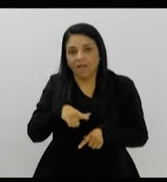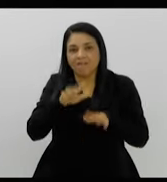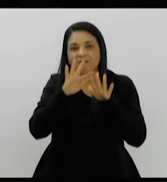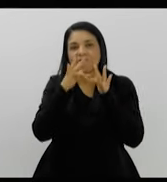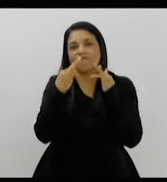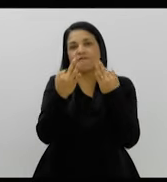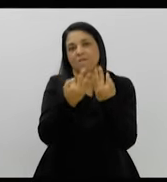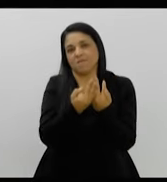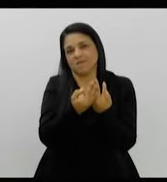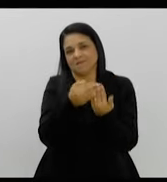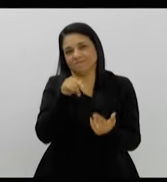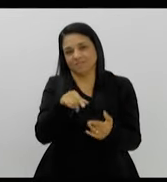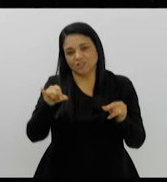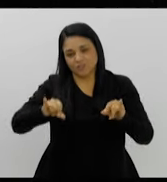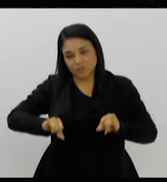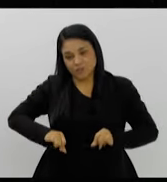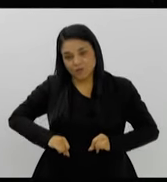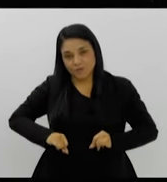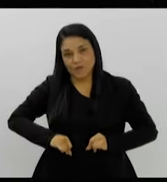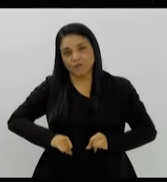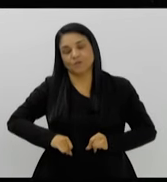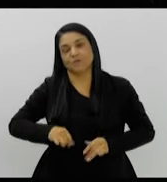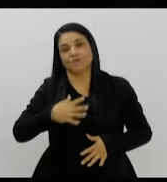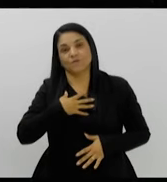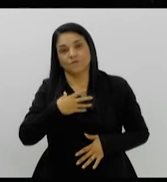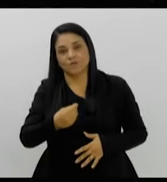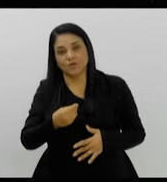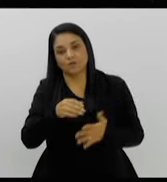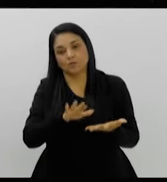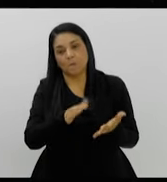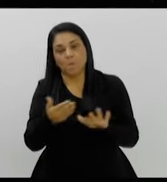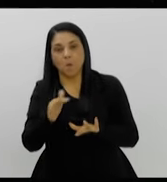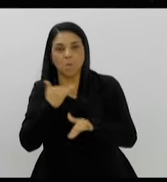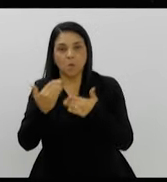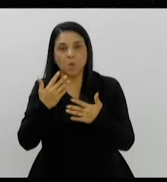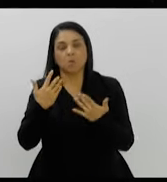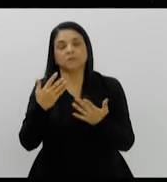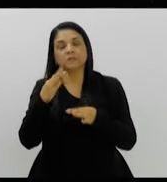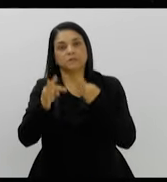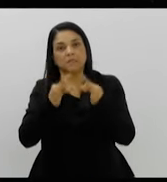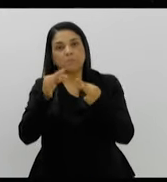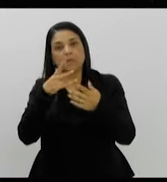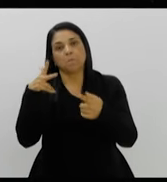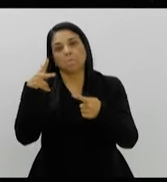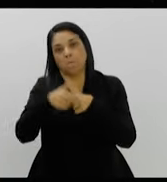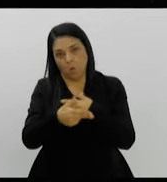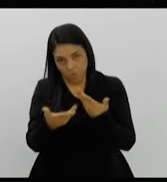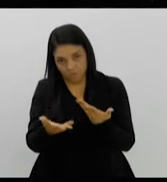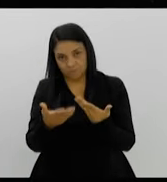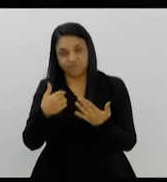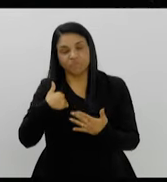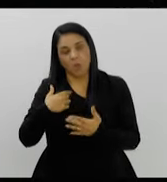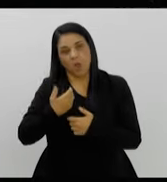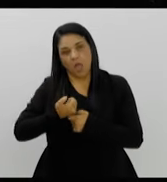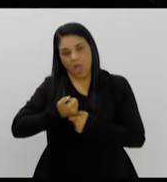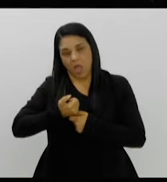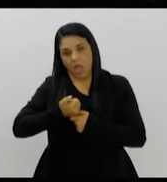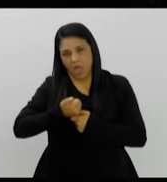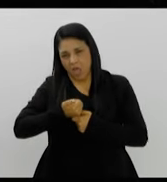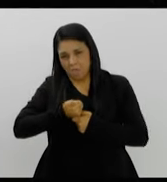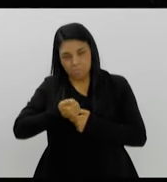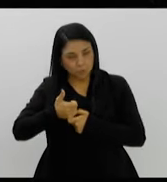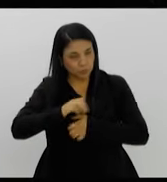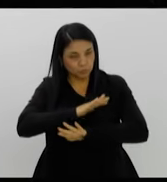sofrendo morrendo e tendo seus seus tratamentos interrompidos portanto eu queria aqui deixar o meu repúdio a